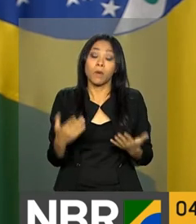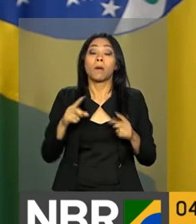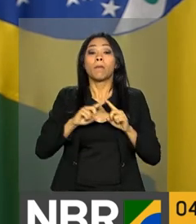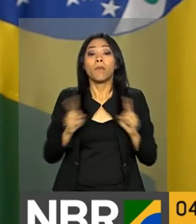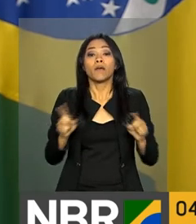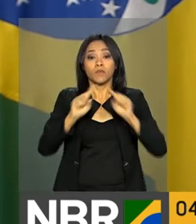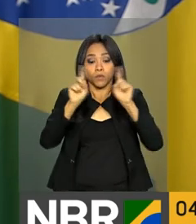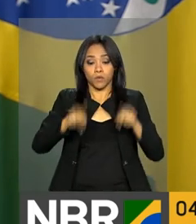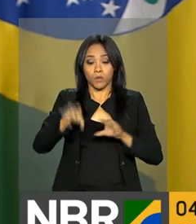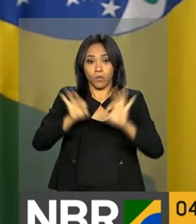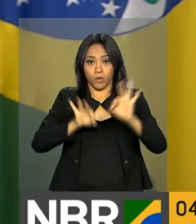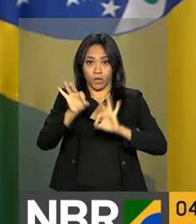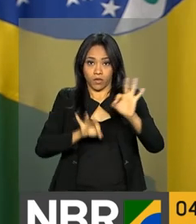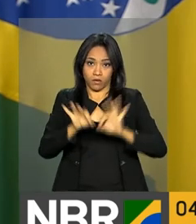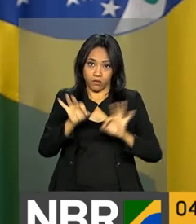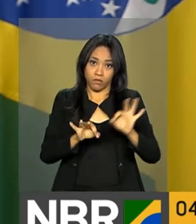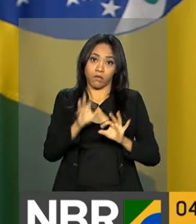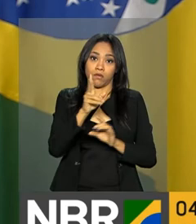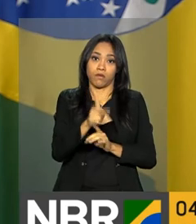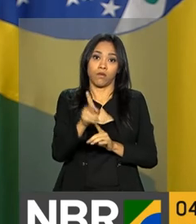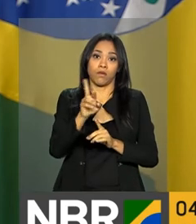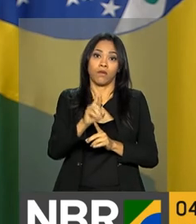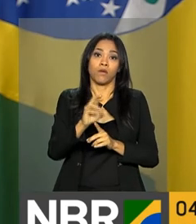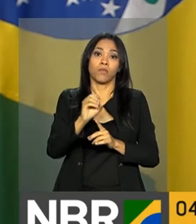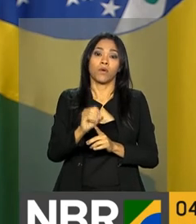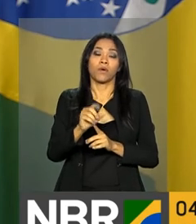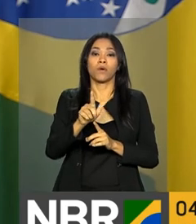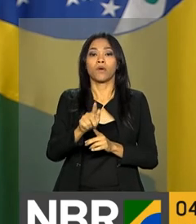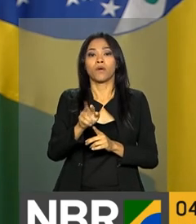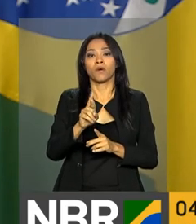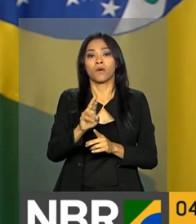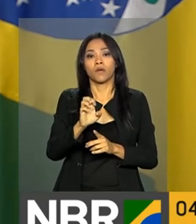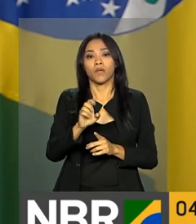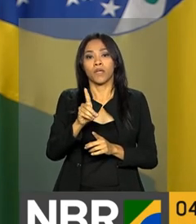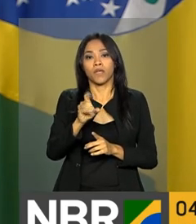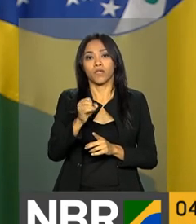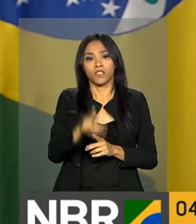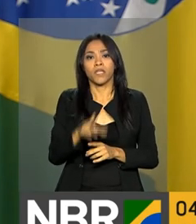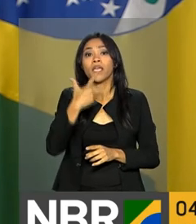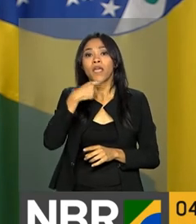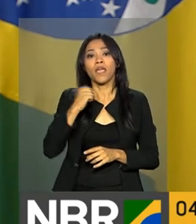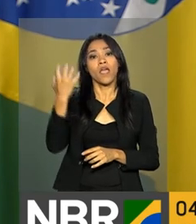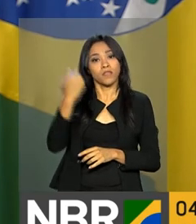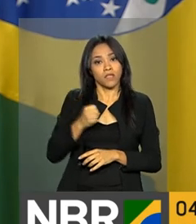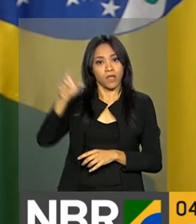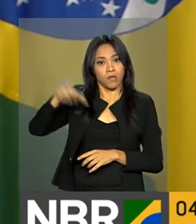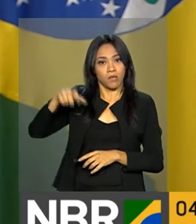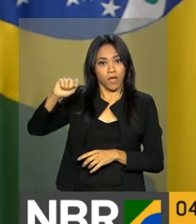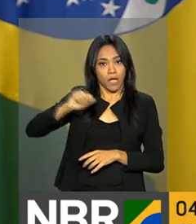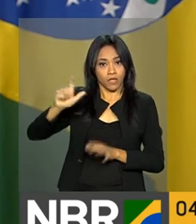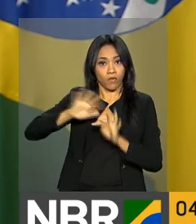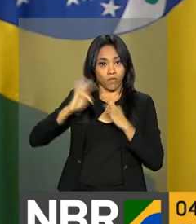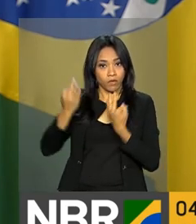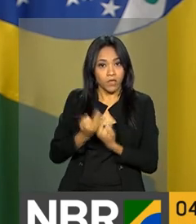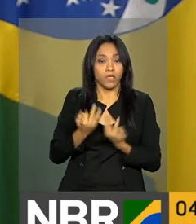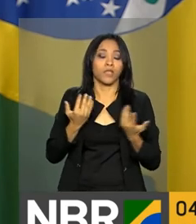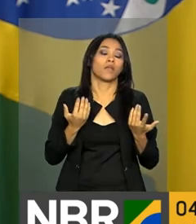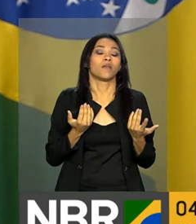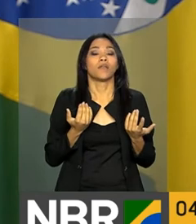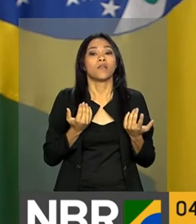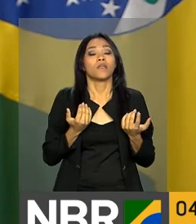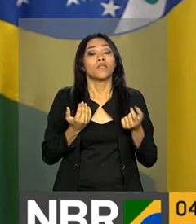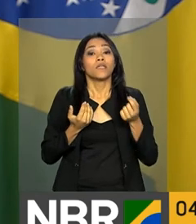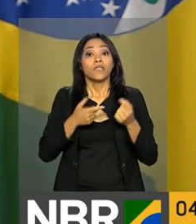visa precisamente a fazer daquele que está no bolsa família e que começa a respirar financeiramente